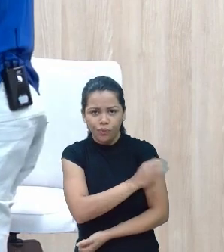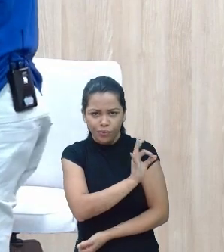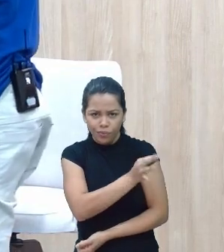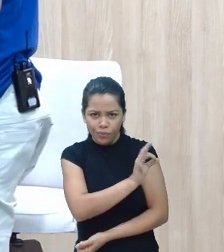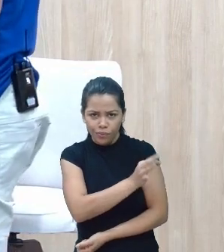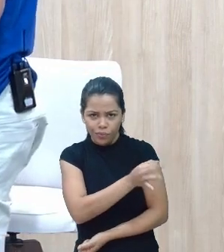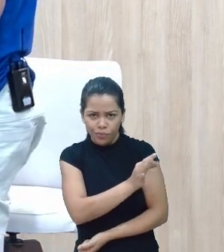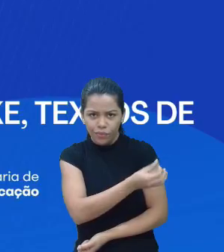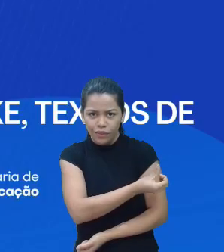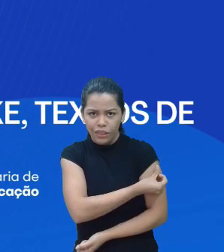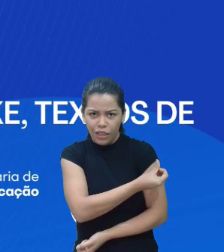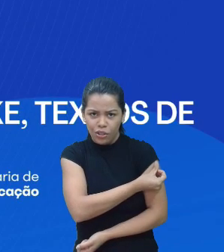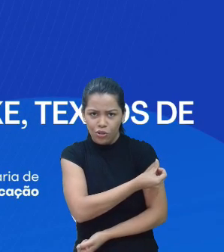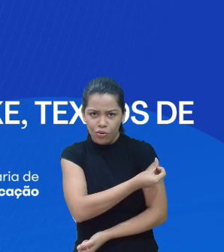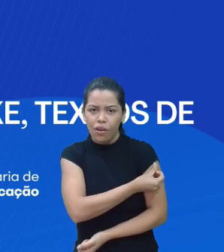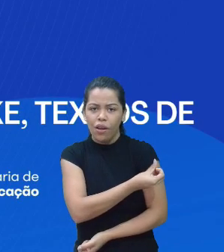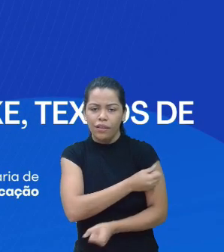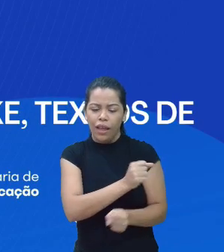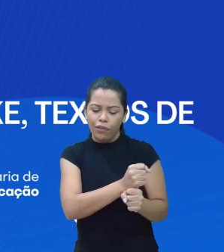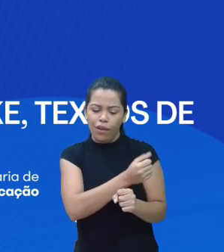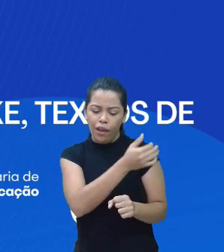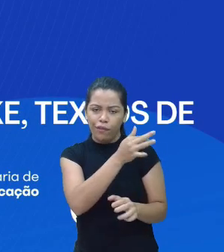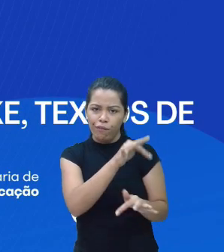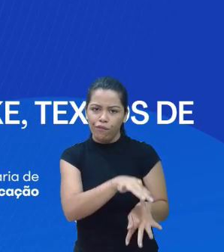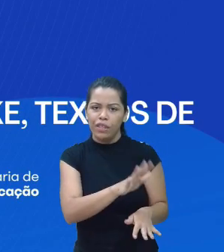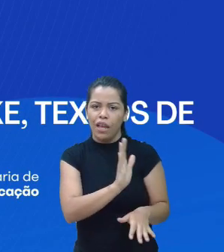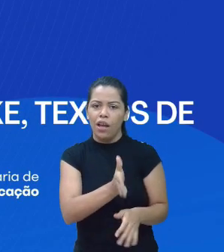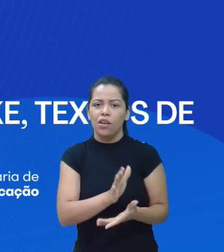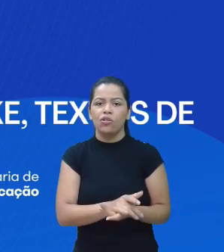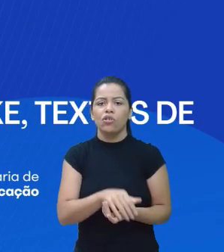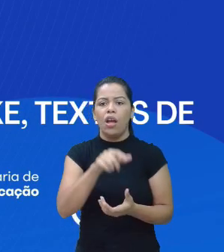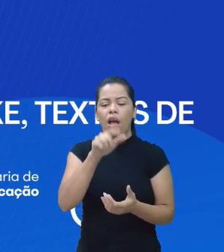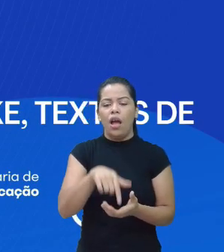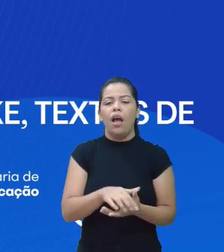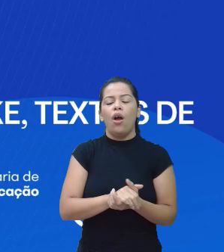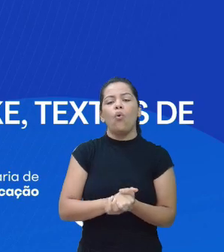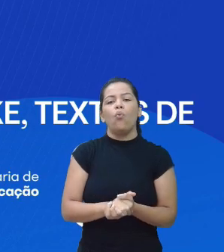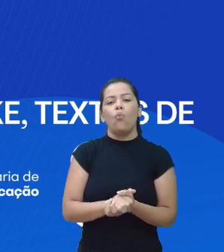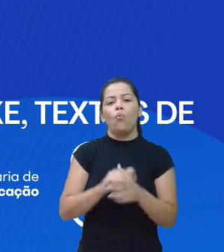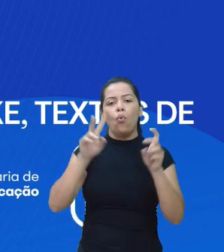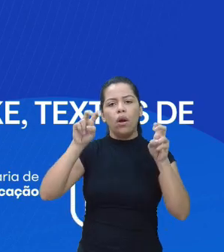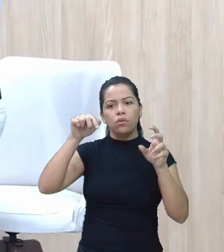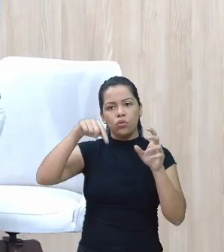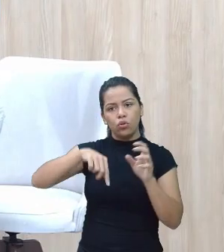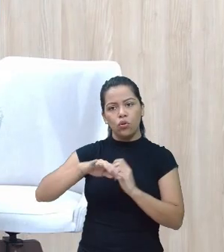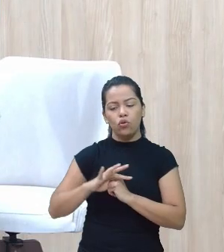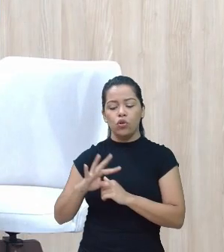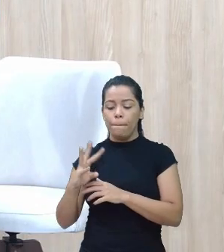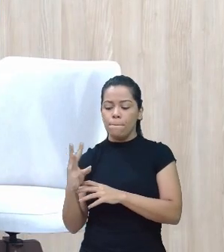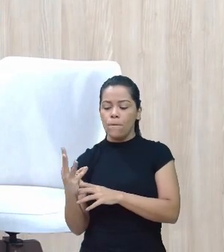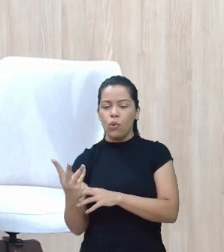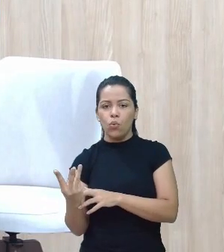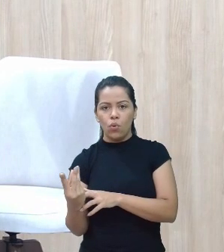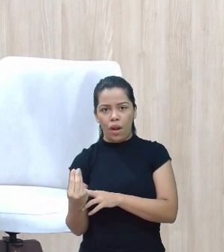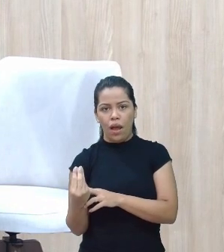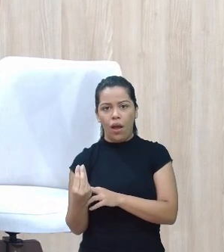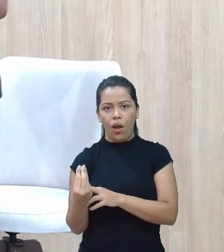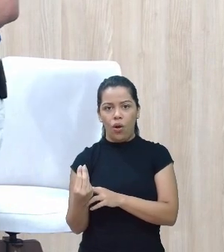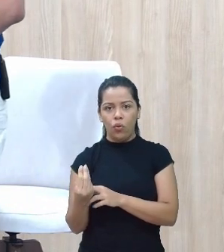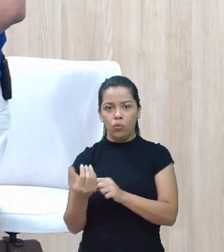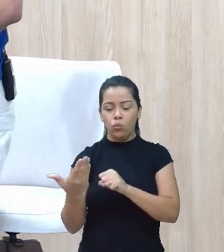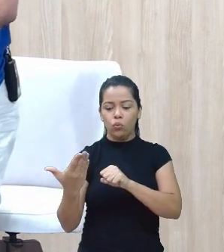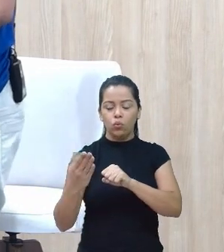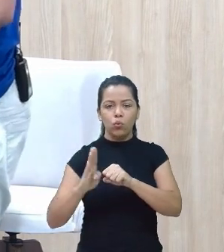certo? De anos finais. O nosso assunto de hoje é plural substantivo, like, dislike, texto de mensagens e